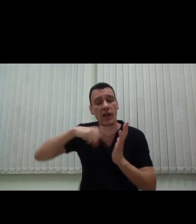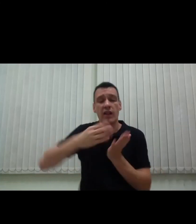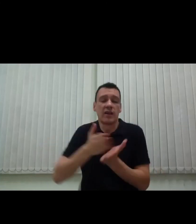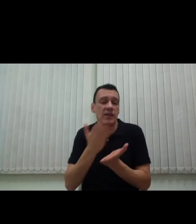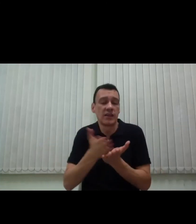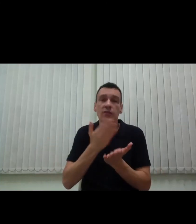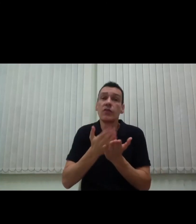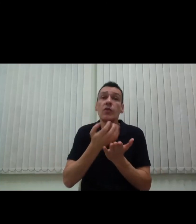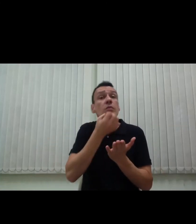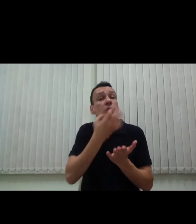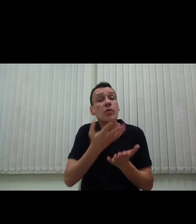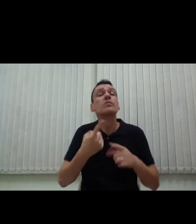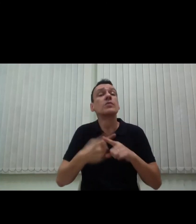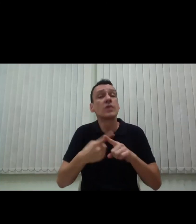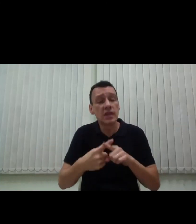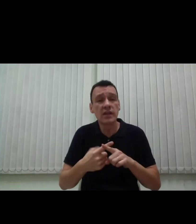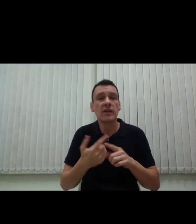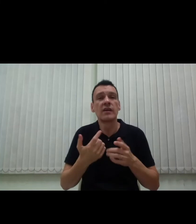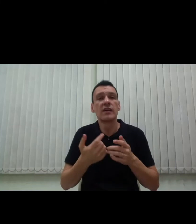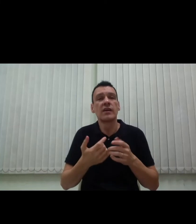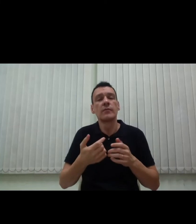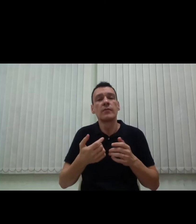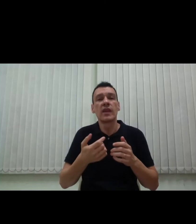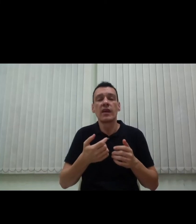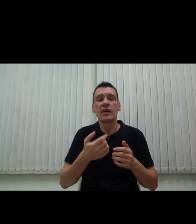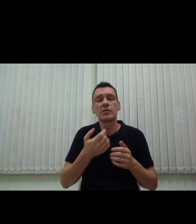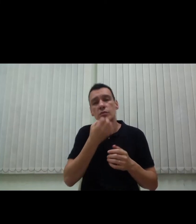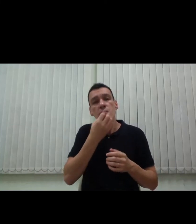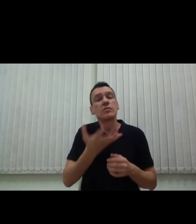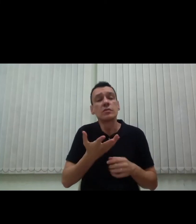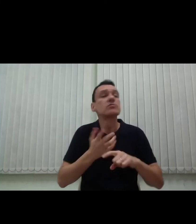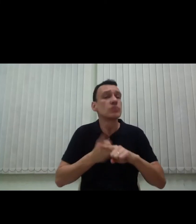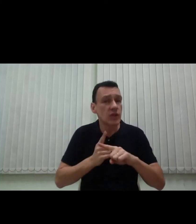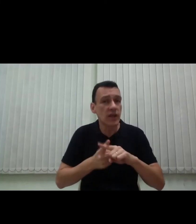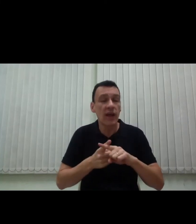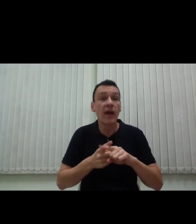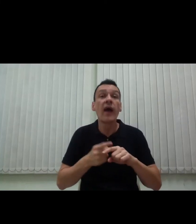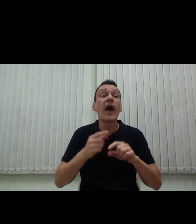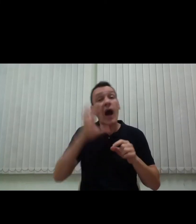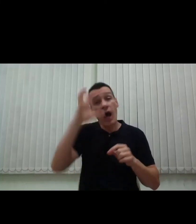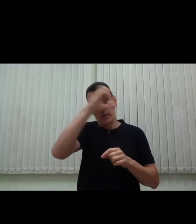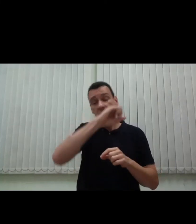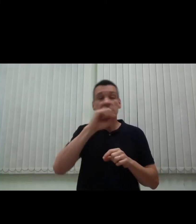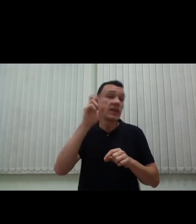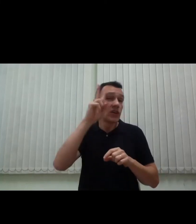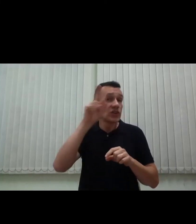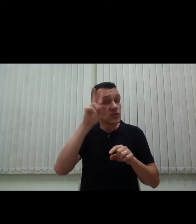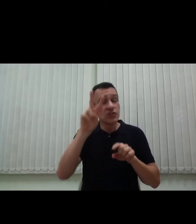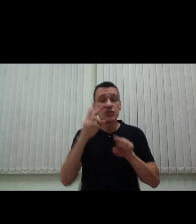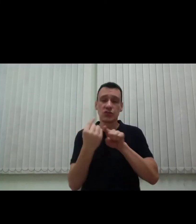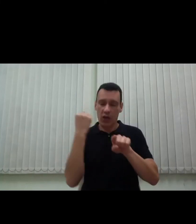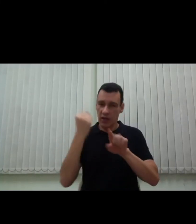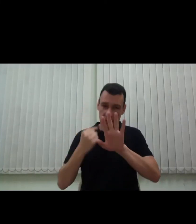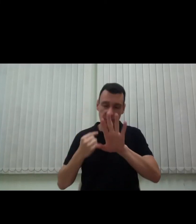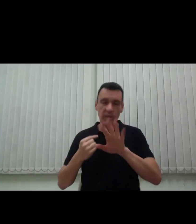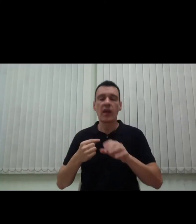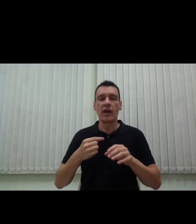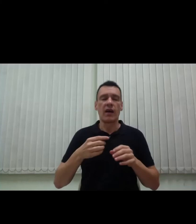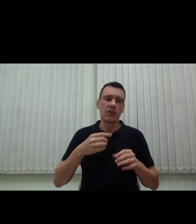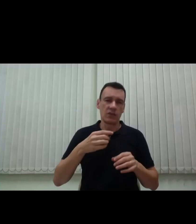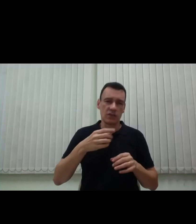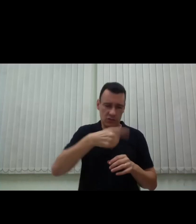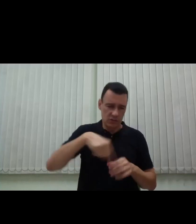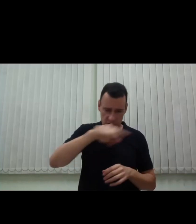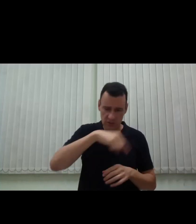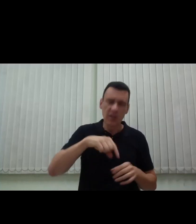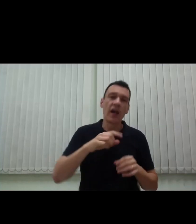pessoas entendam que existe uma linha, né, histórica do racismo, mas que o racismo ele